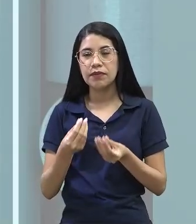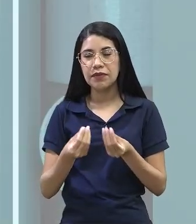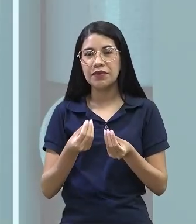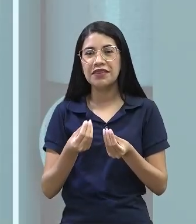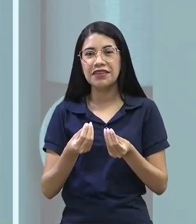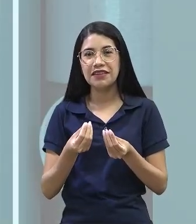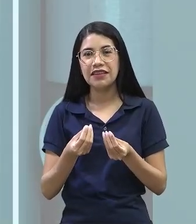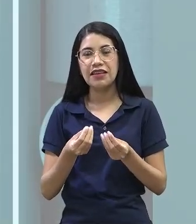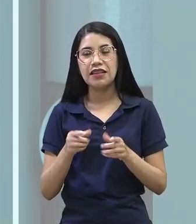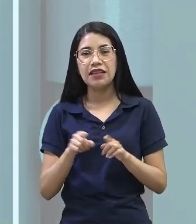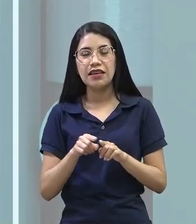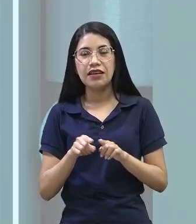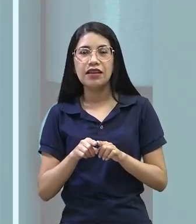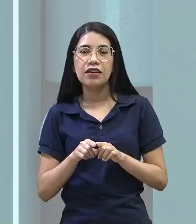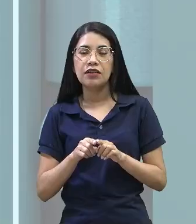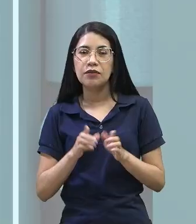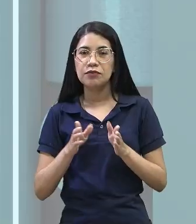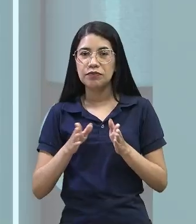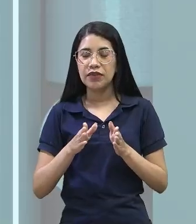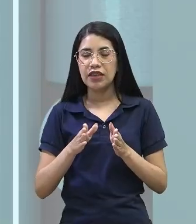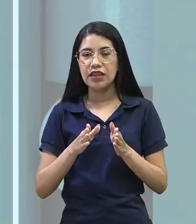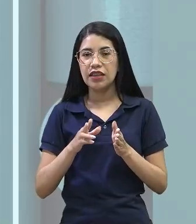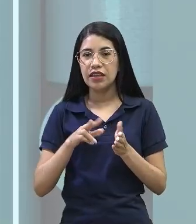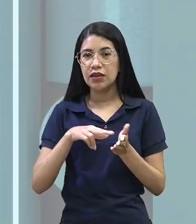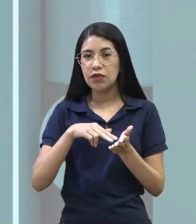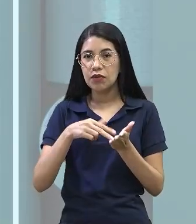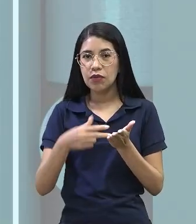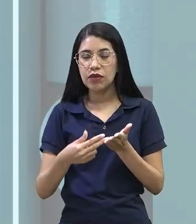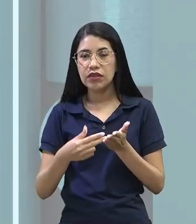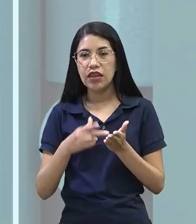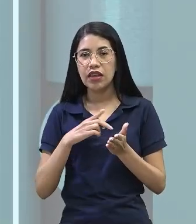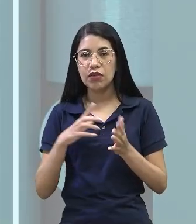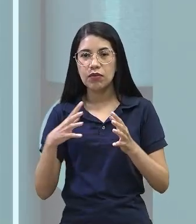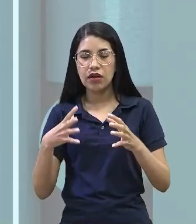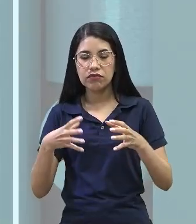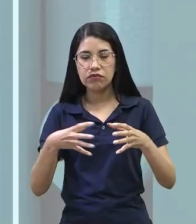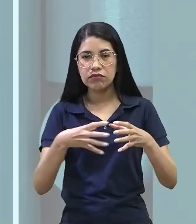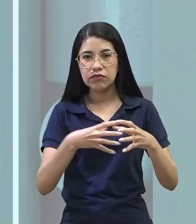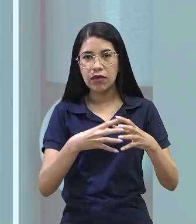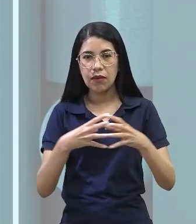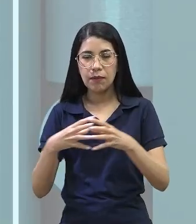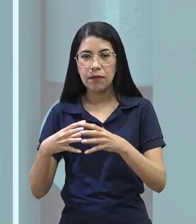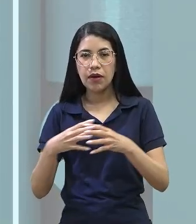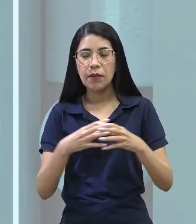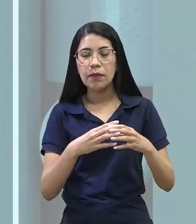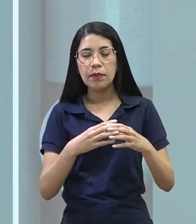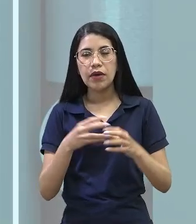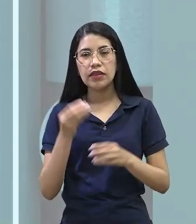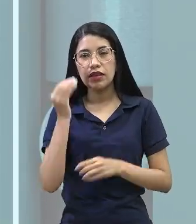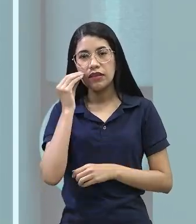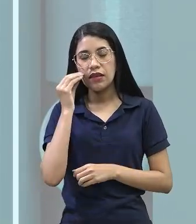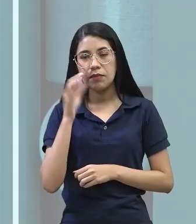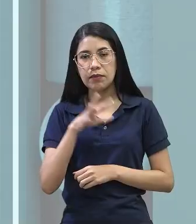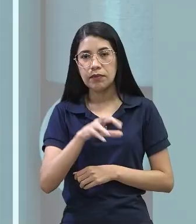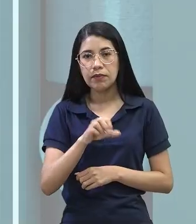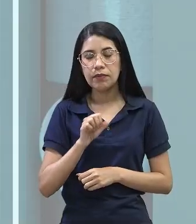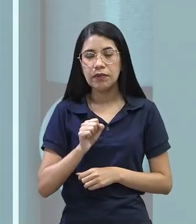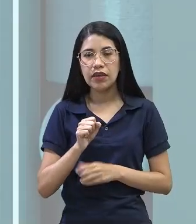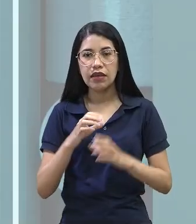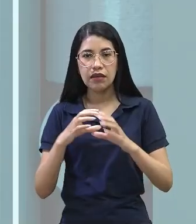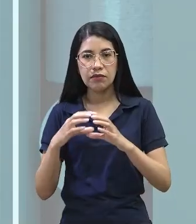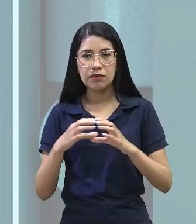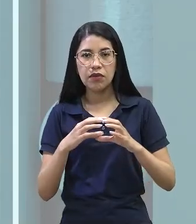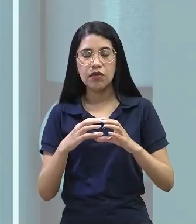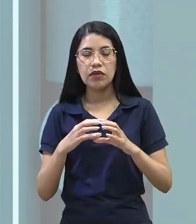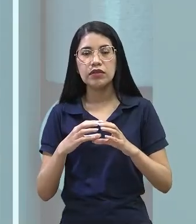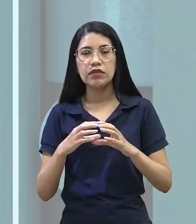ele é derrubado, então aí forma-se um paredão entre as equipes para disputar a posse de bola. Eles se juntam um